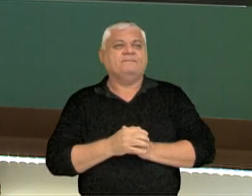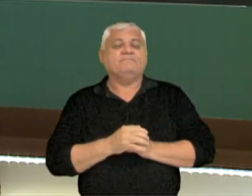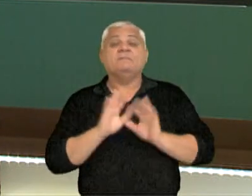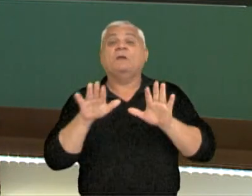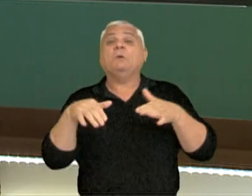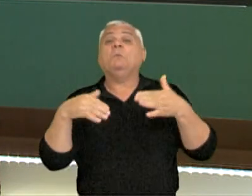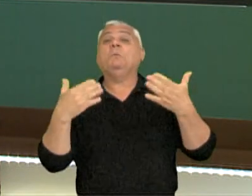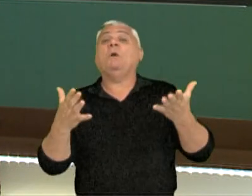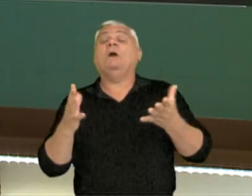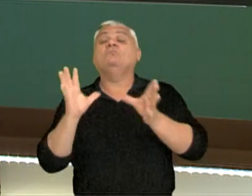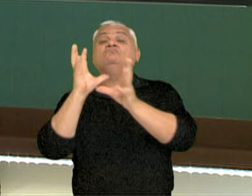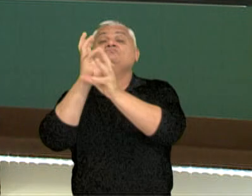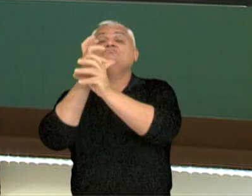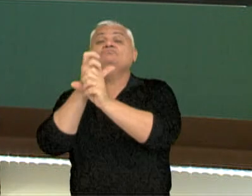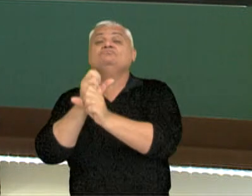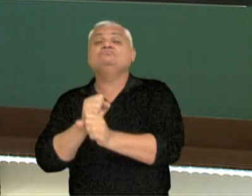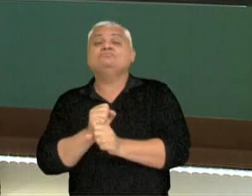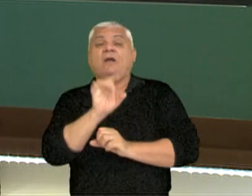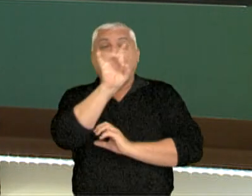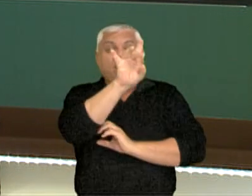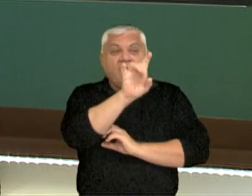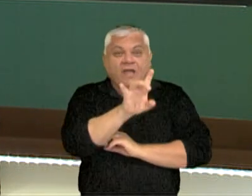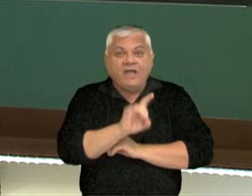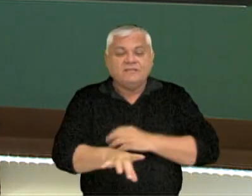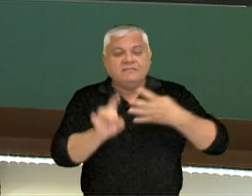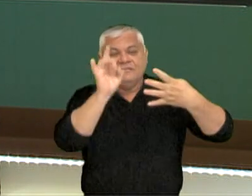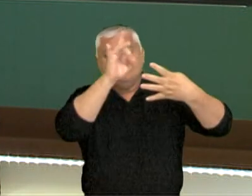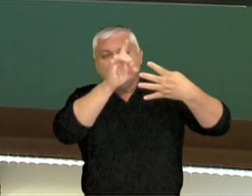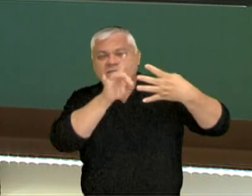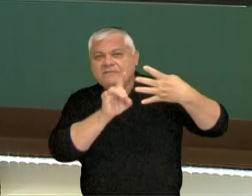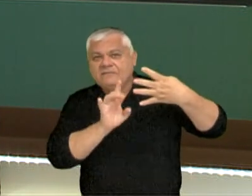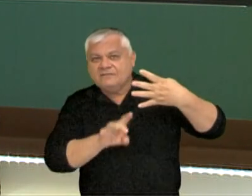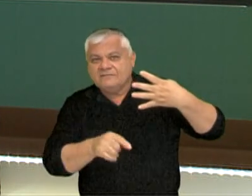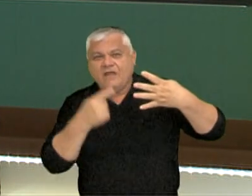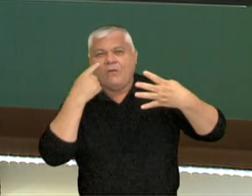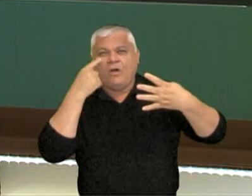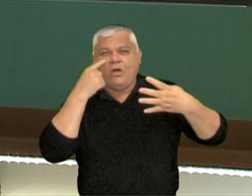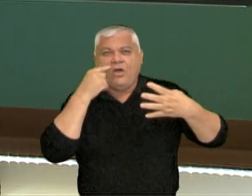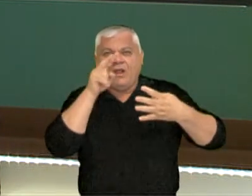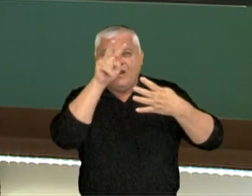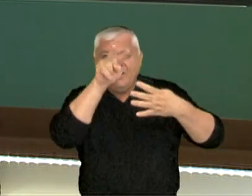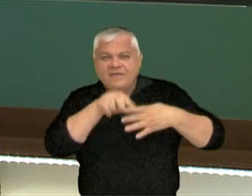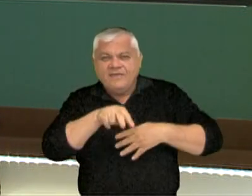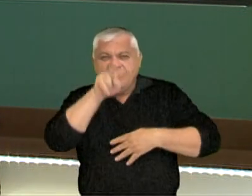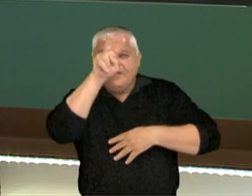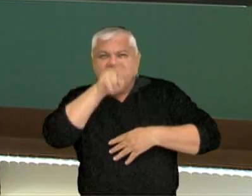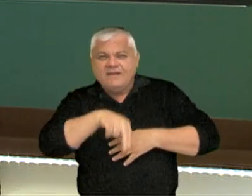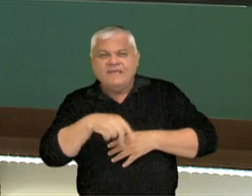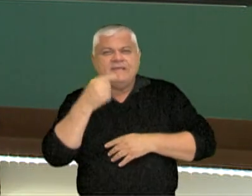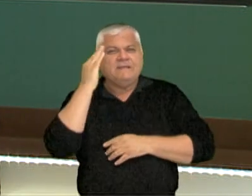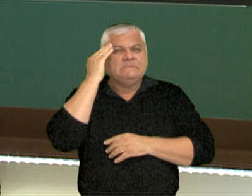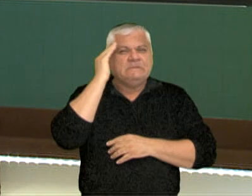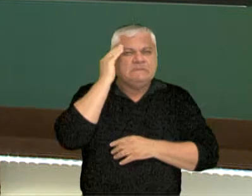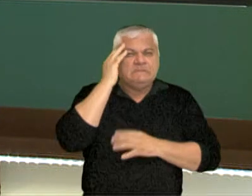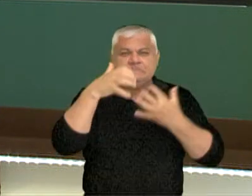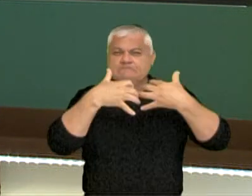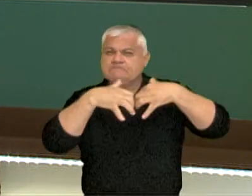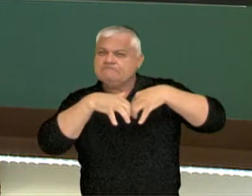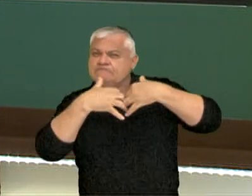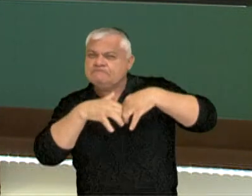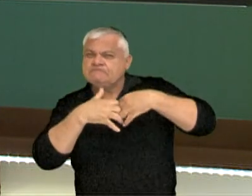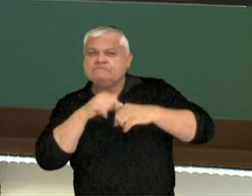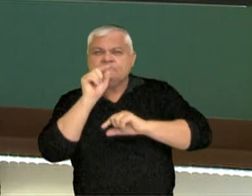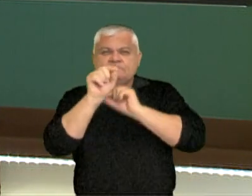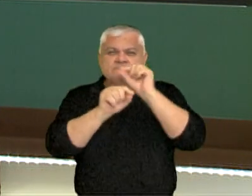qual o saldo de gols de cada time? Então, leiam o exercício, leiam o enunciado,